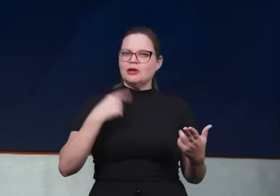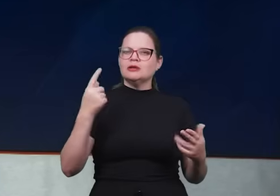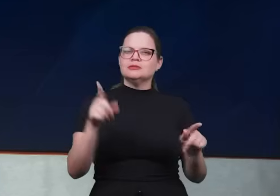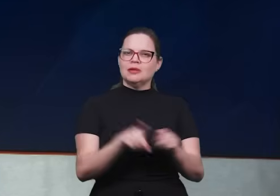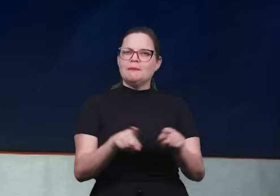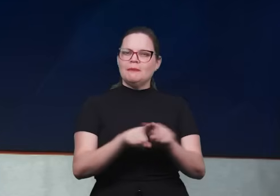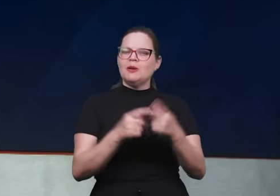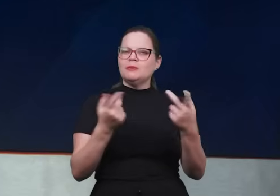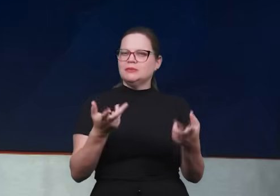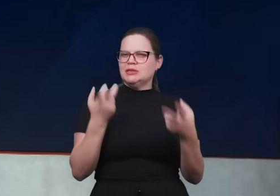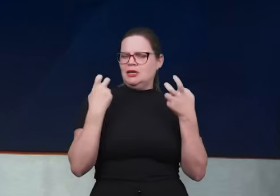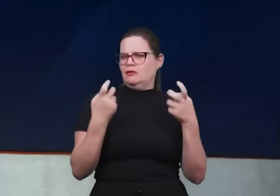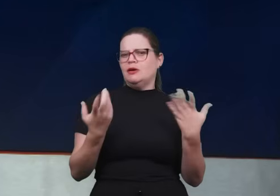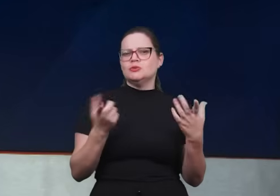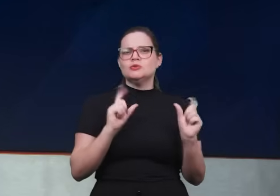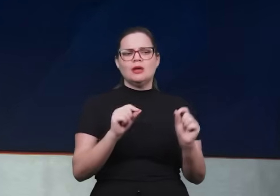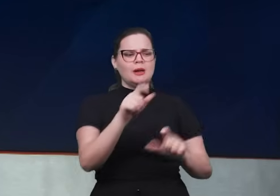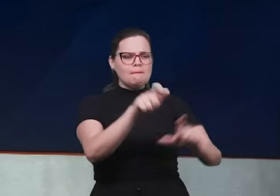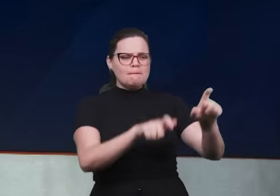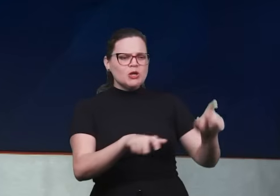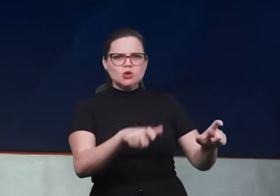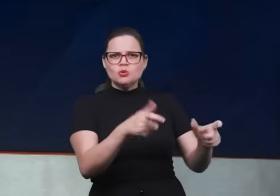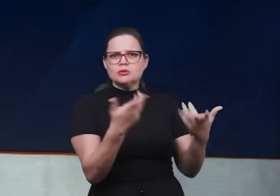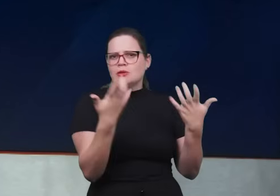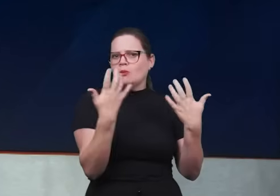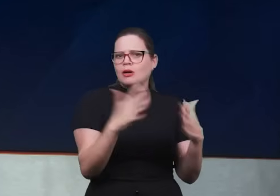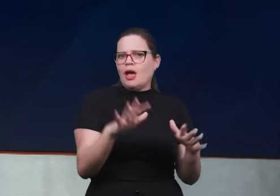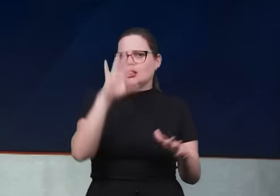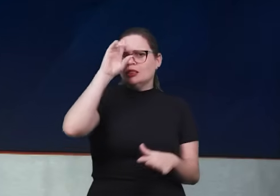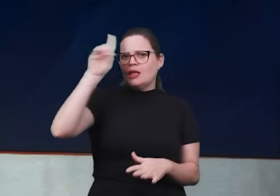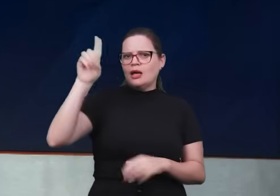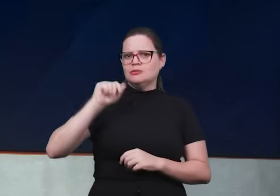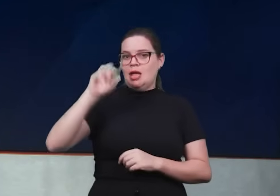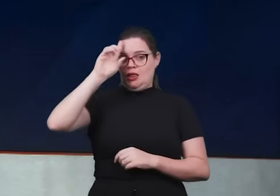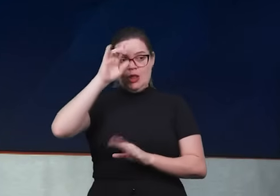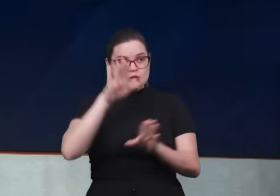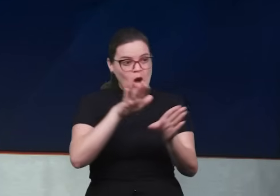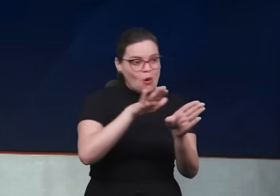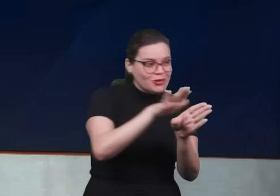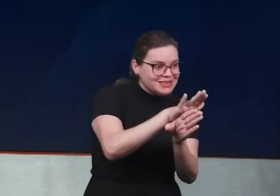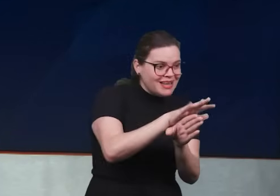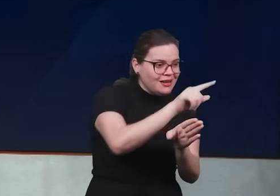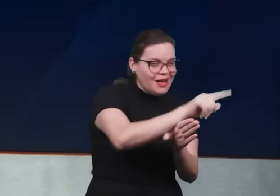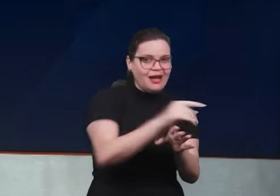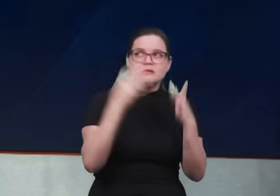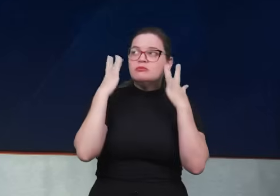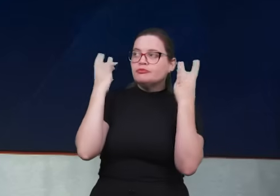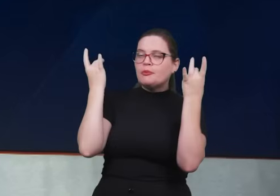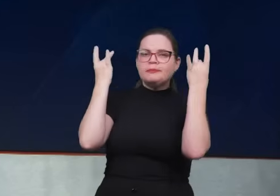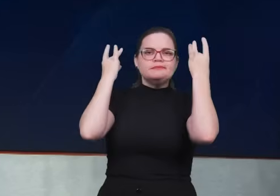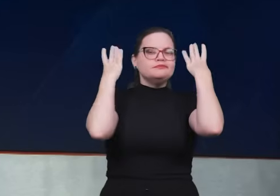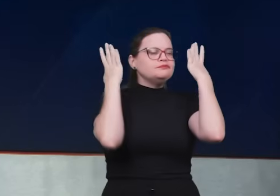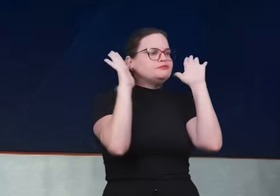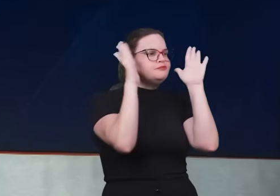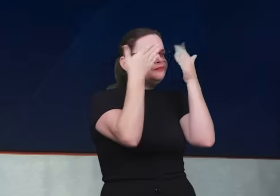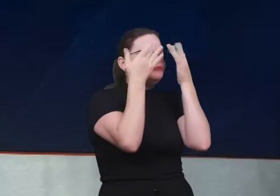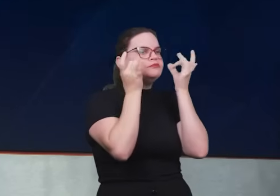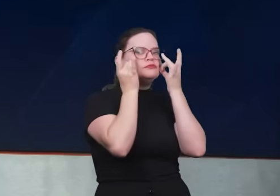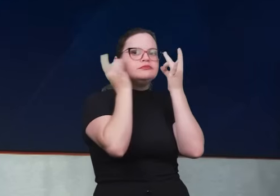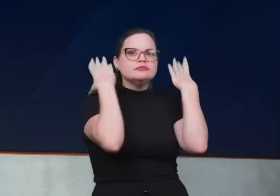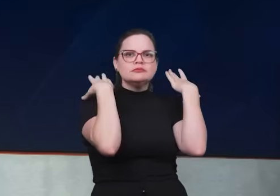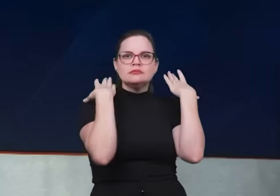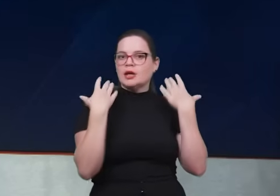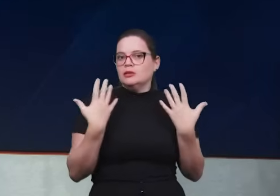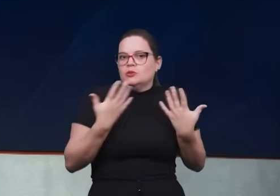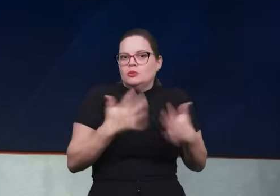hoje também não querem buscar o conselho do Senhor. Eles começam a tomar decisões conforme lhes parece